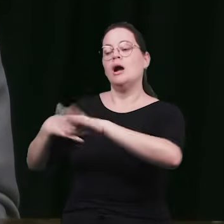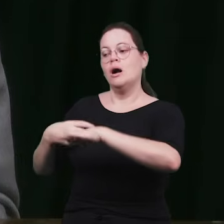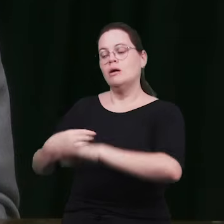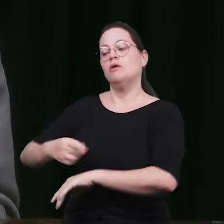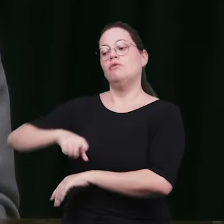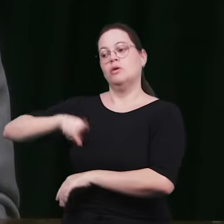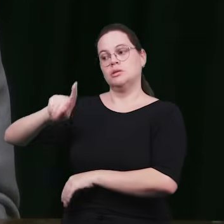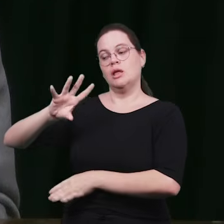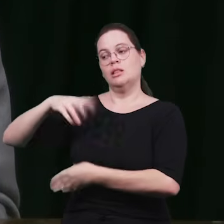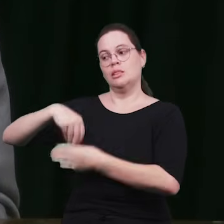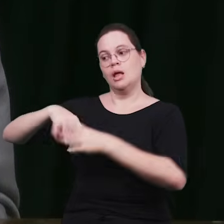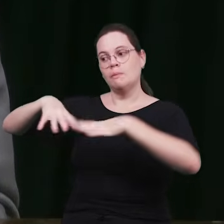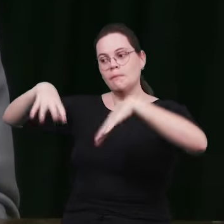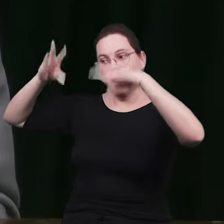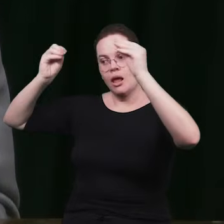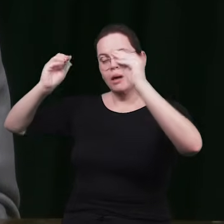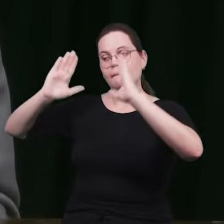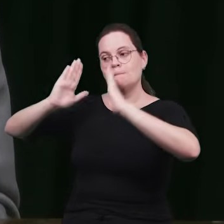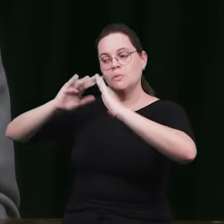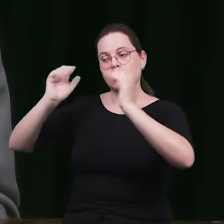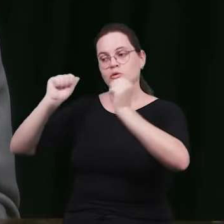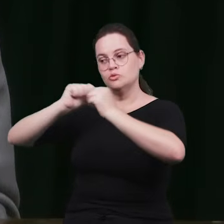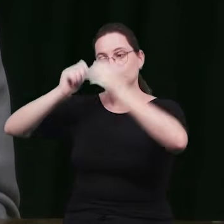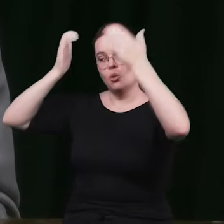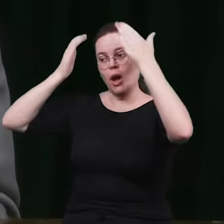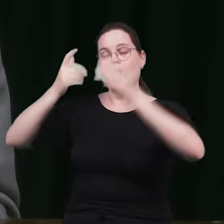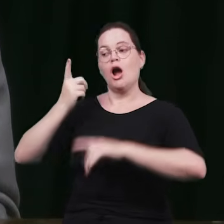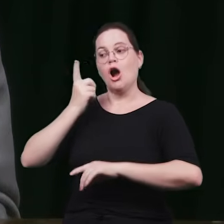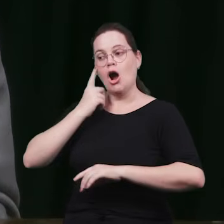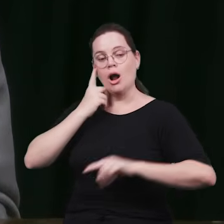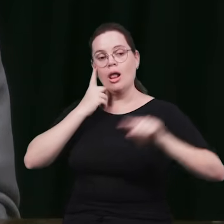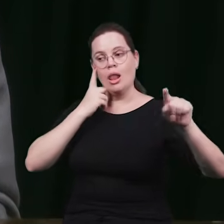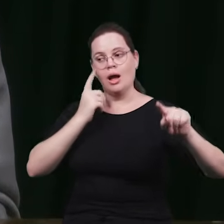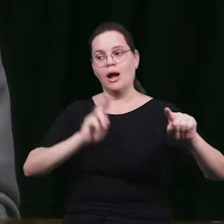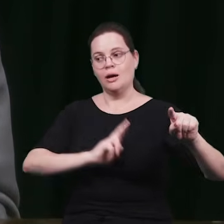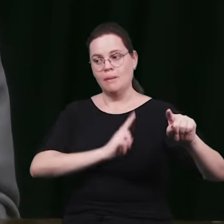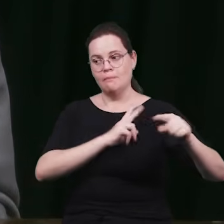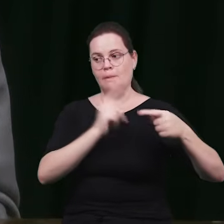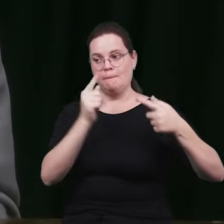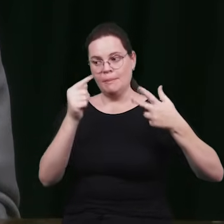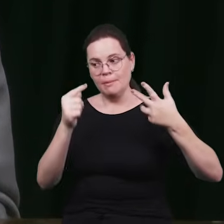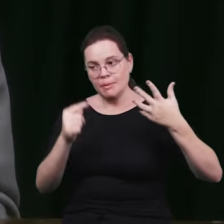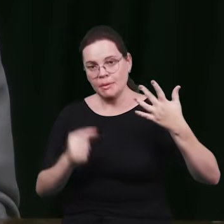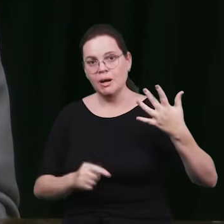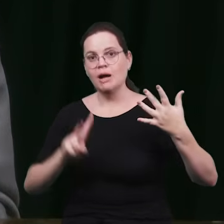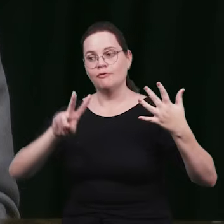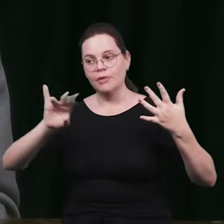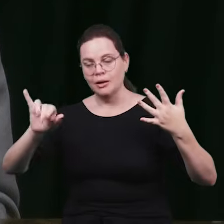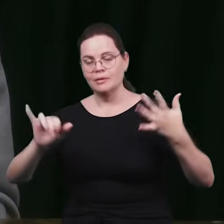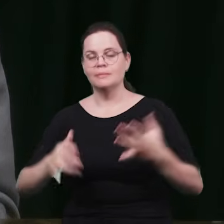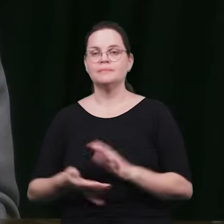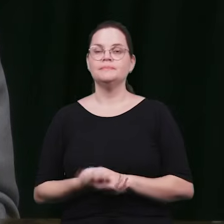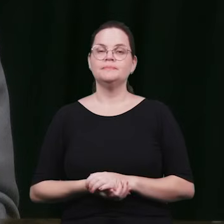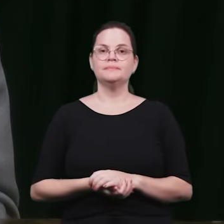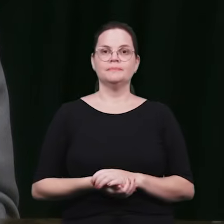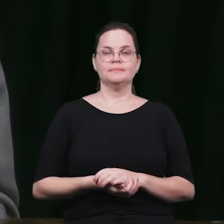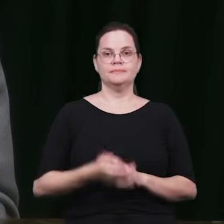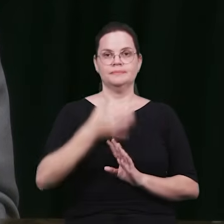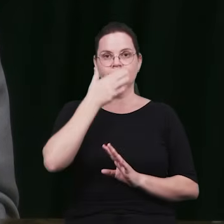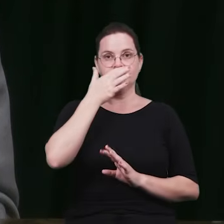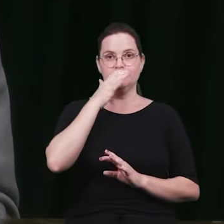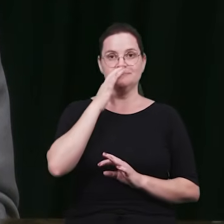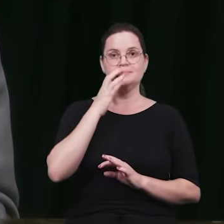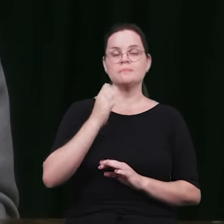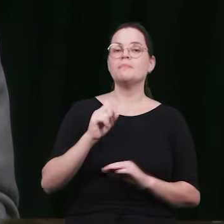do palácio, a respeito deste plano. E Mardoqueu, ele vai pedir